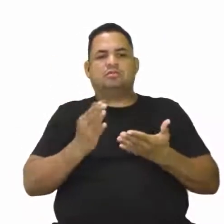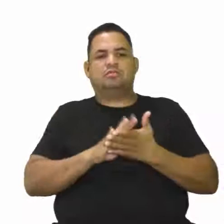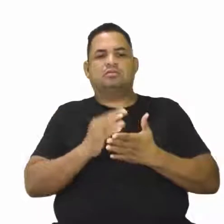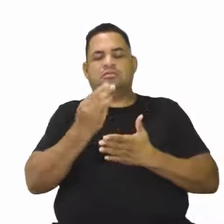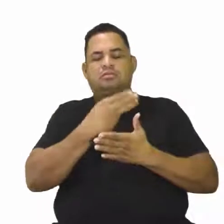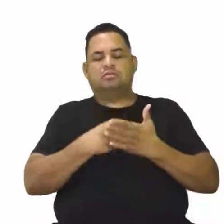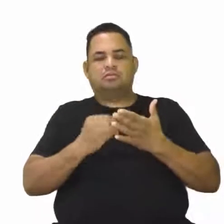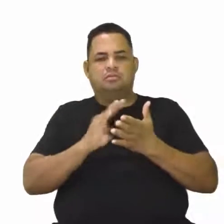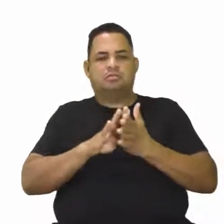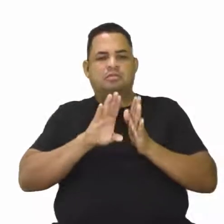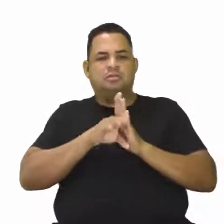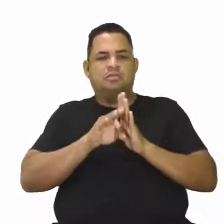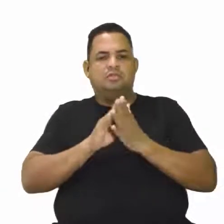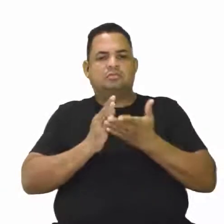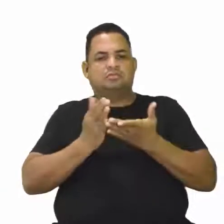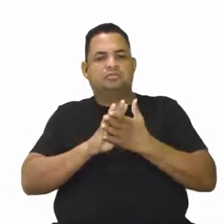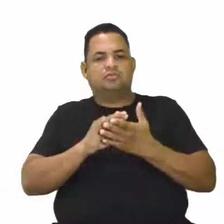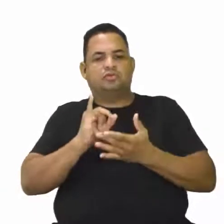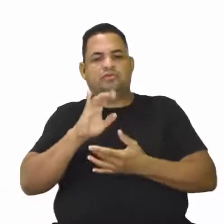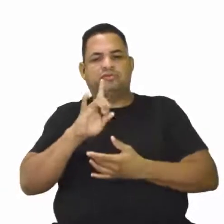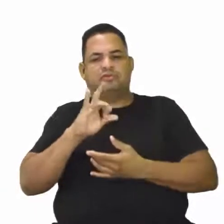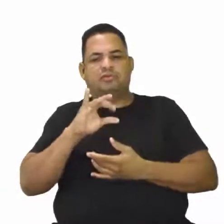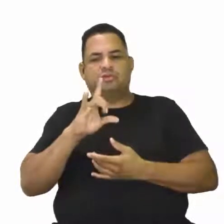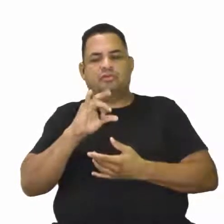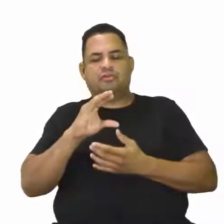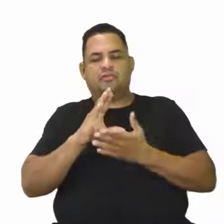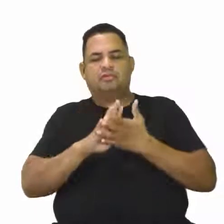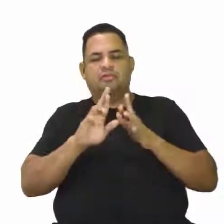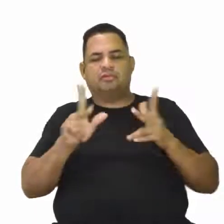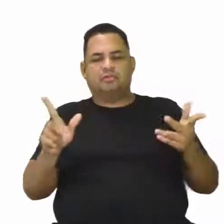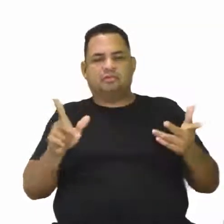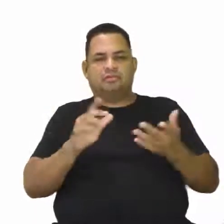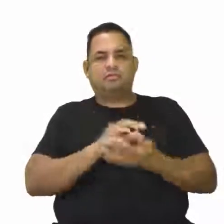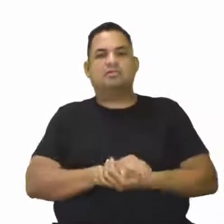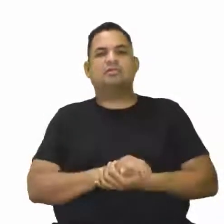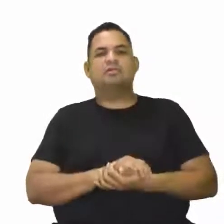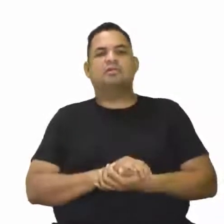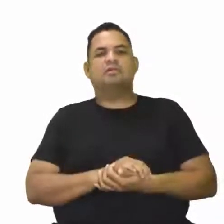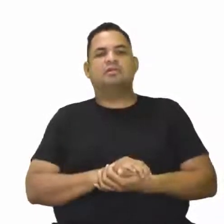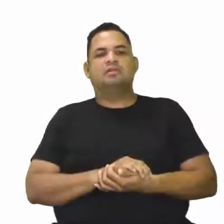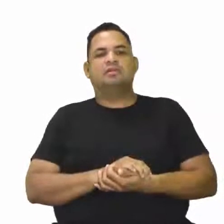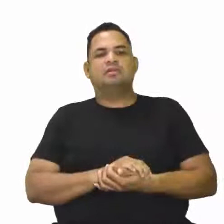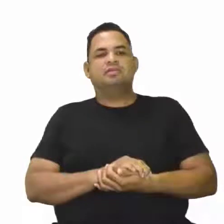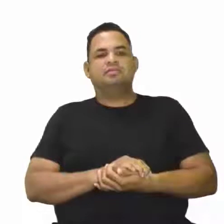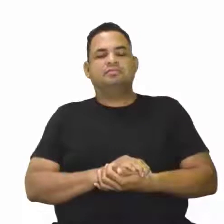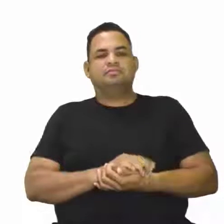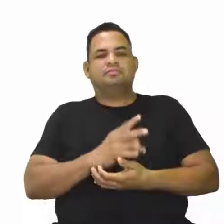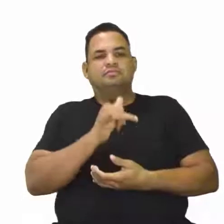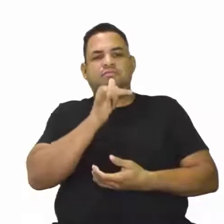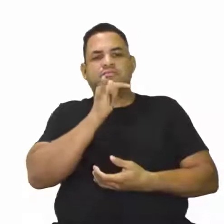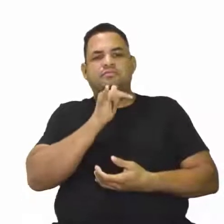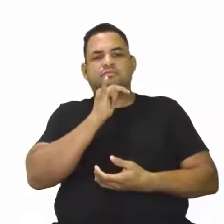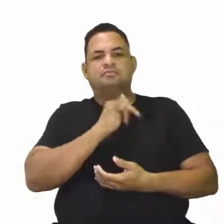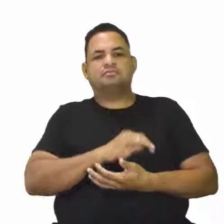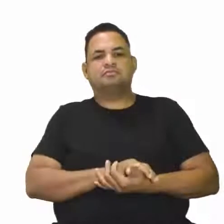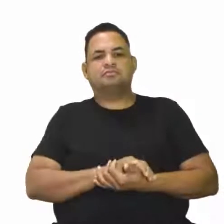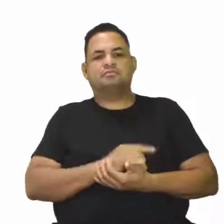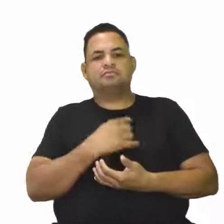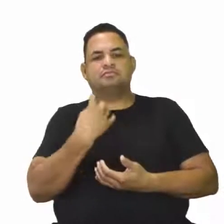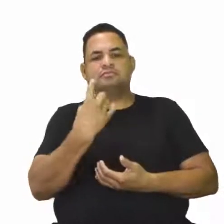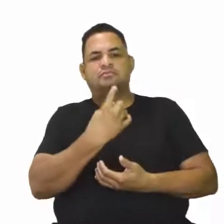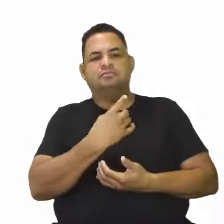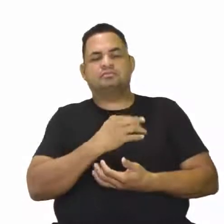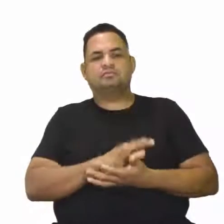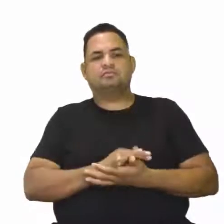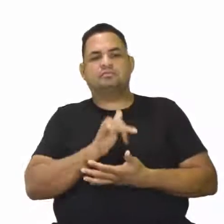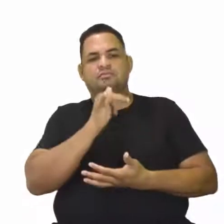mapa conceitual de um infográfico. Isso mesmo. Certinho? Olha aqui um exemplo. Nós trouxemos para